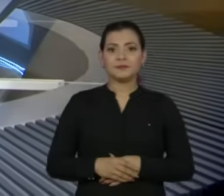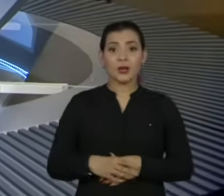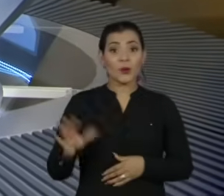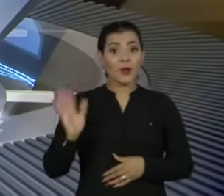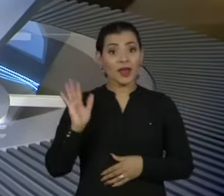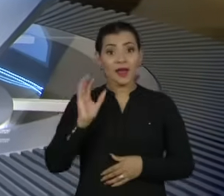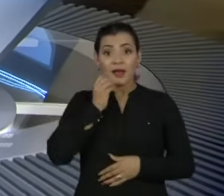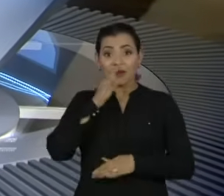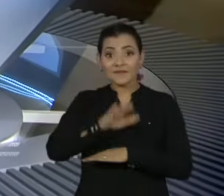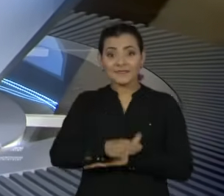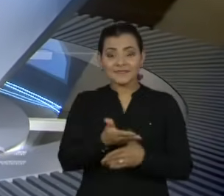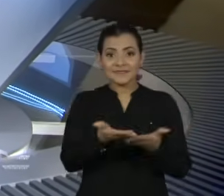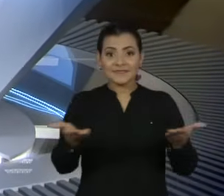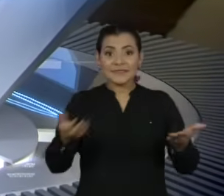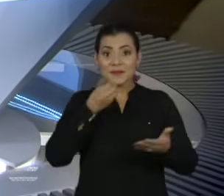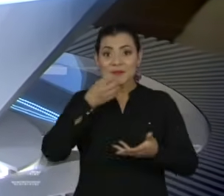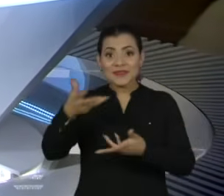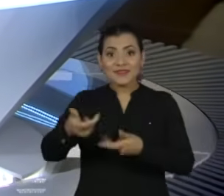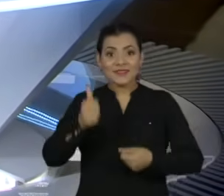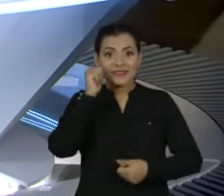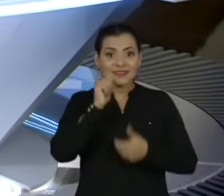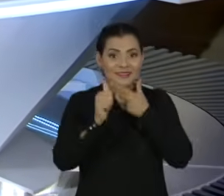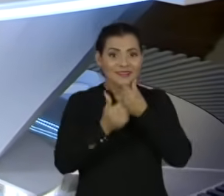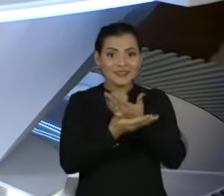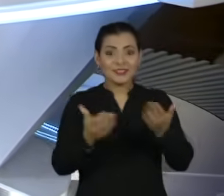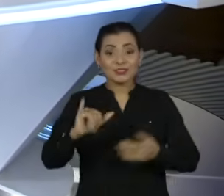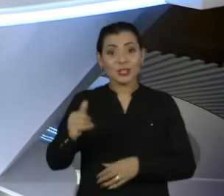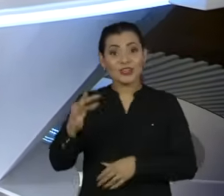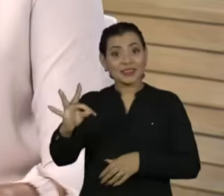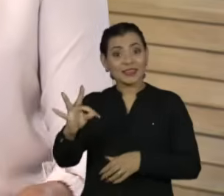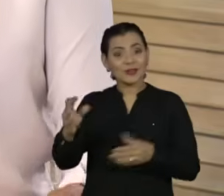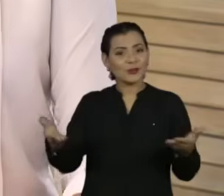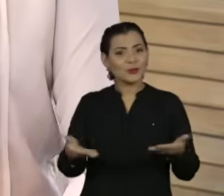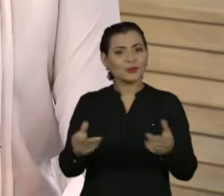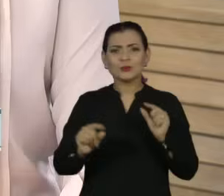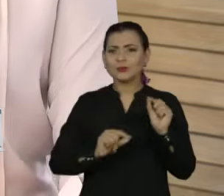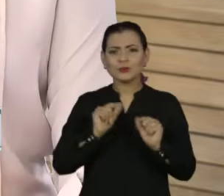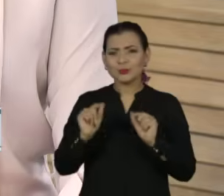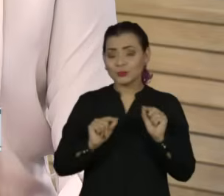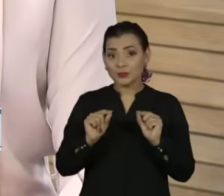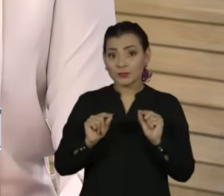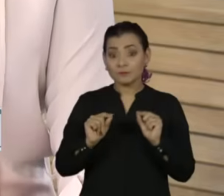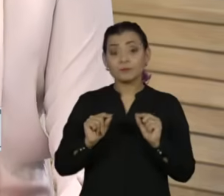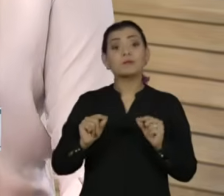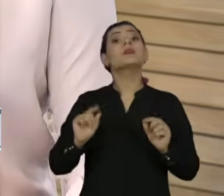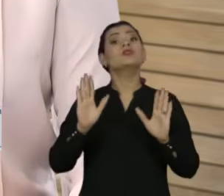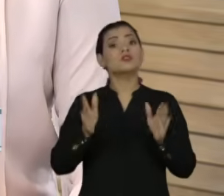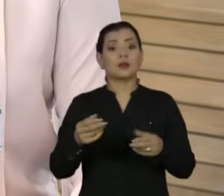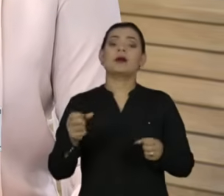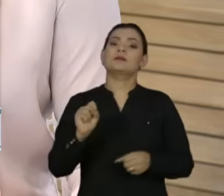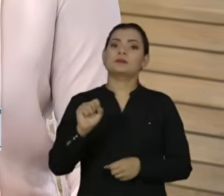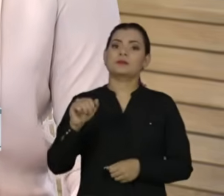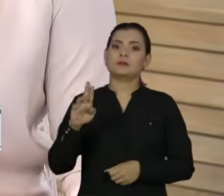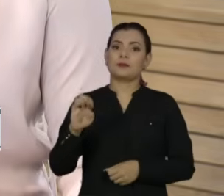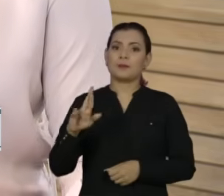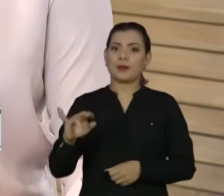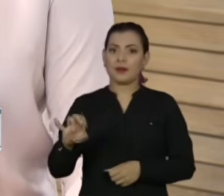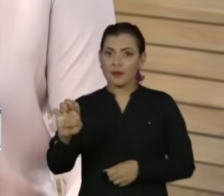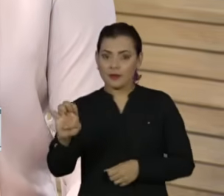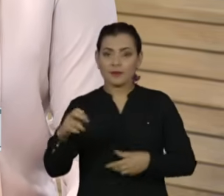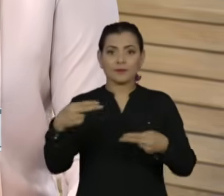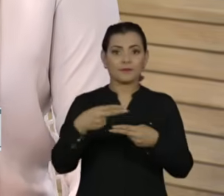Olá, boa tarde. Boa tarde. Seja bem-vinda, bem-vindo ao Jornal da Tarde. Dados do Sebrae apontam que até o final